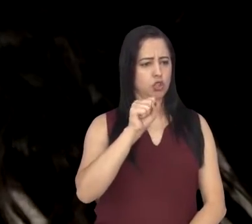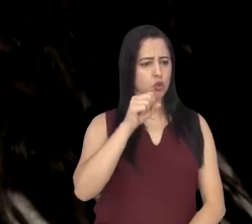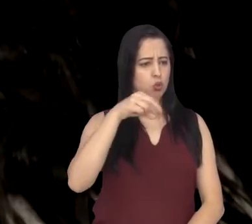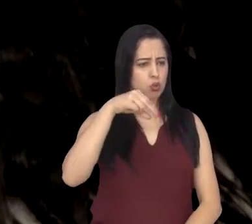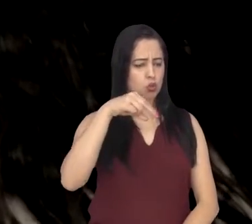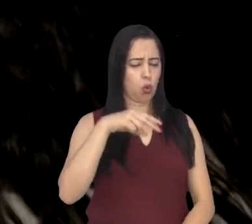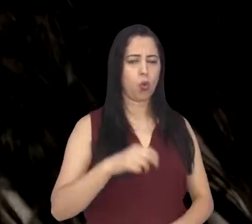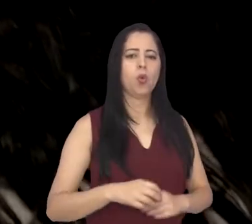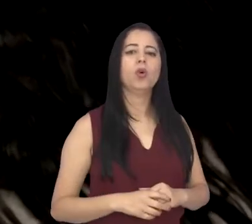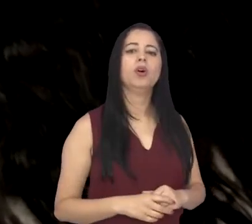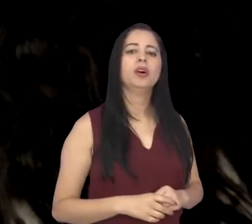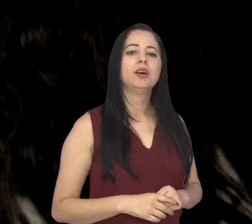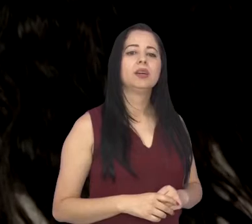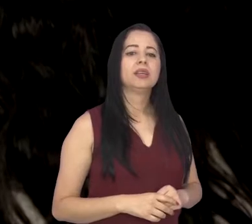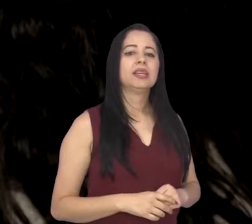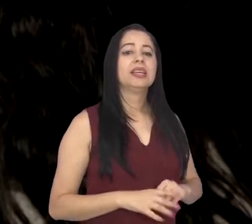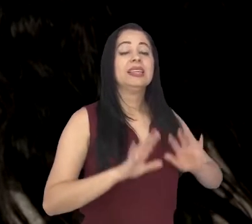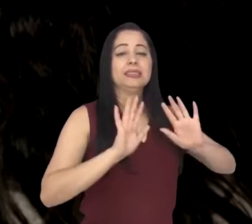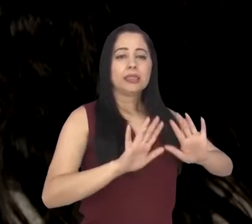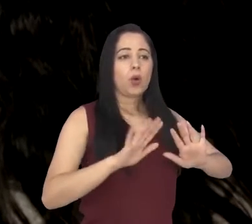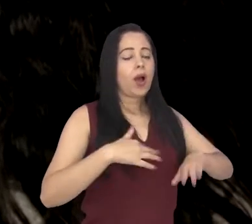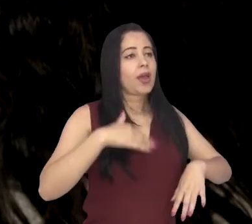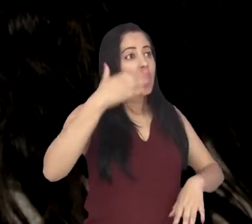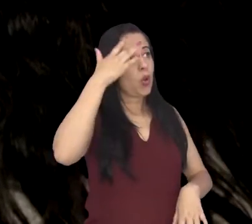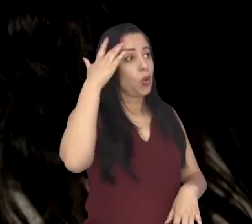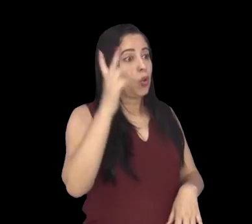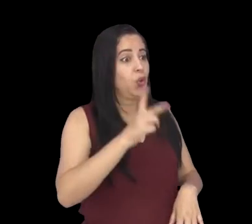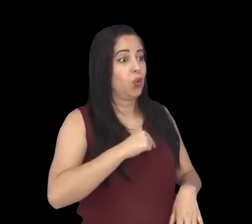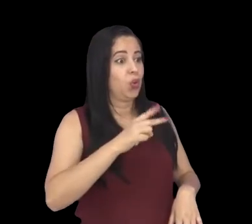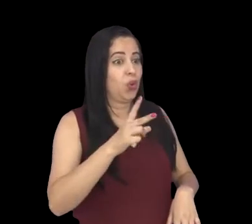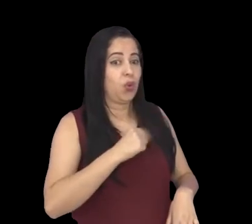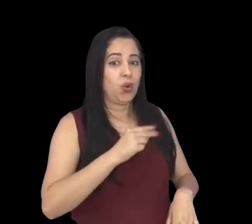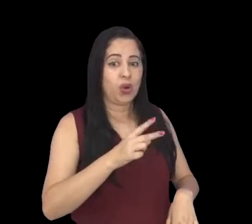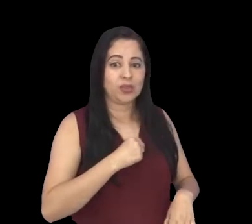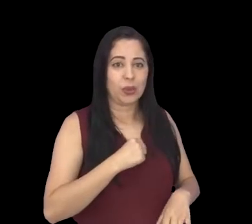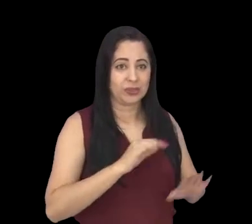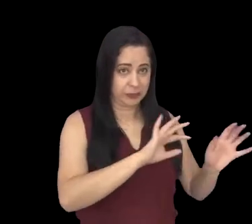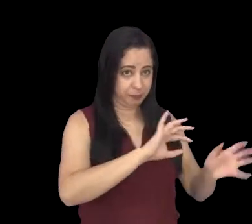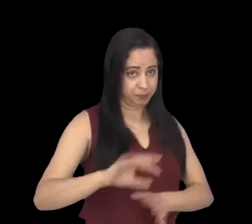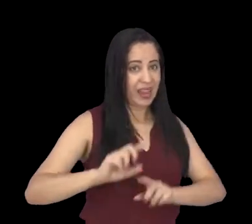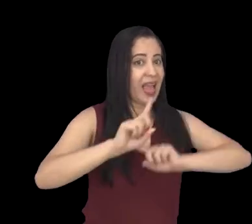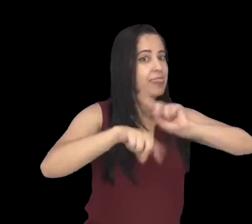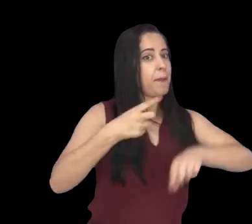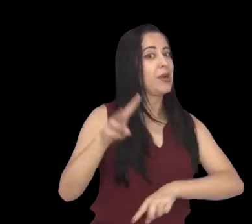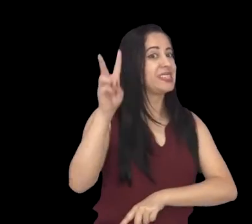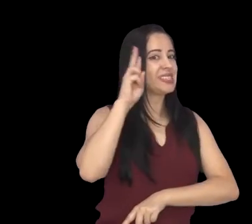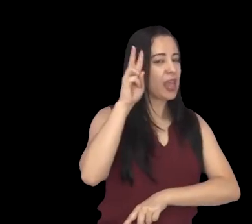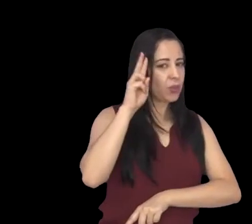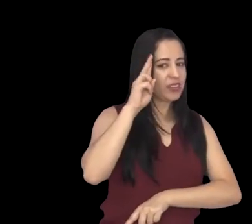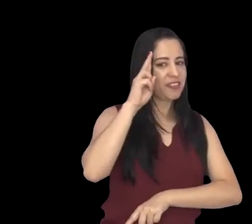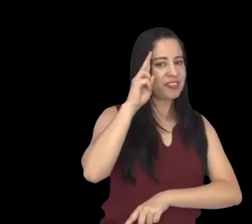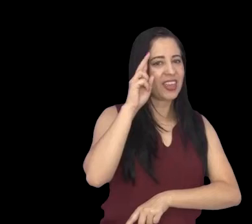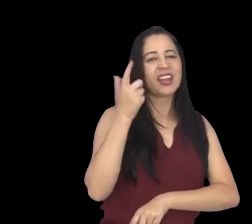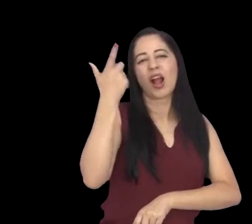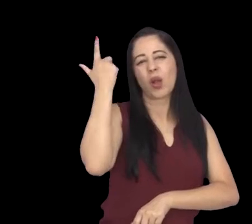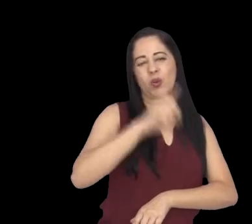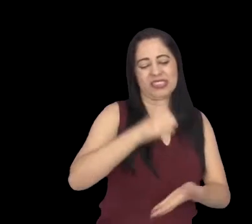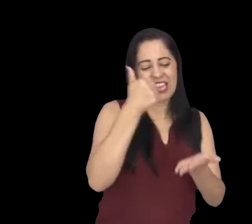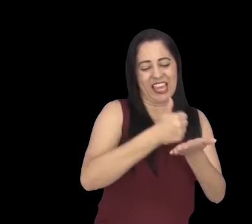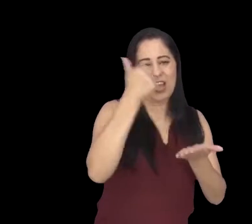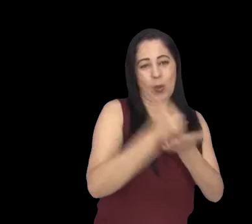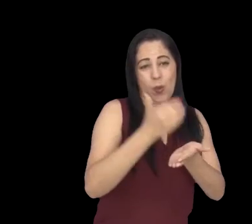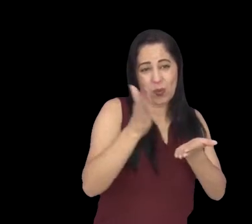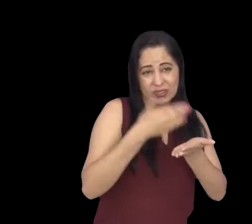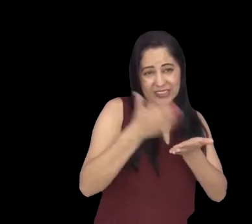o Cid, eu falei, meu Deus do céu. Aí, segunda-feira, já estava no departamento pessoal, assinando tudo. Agora